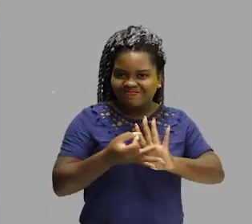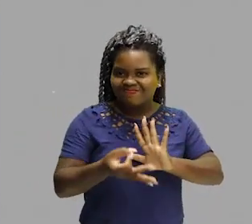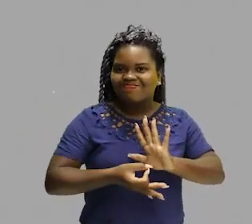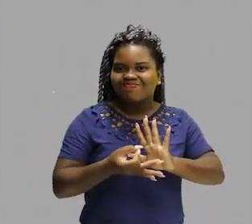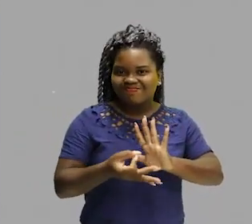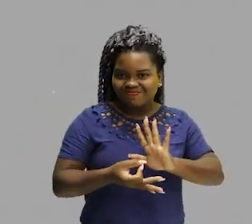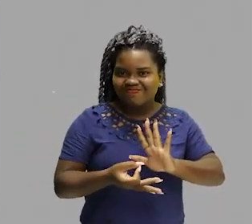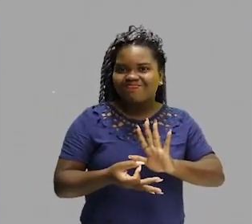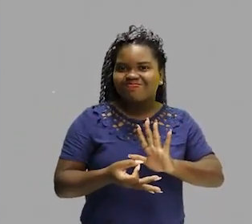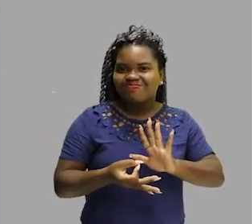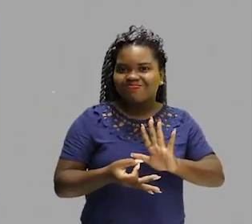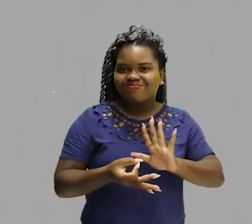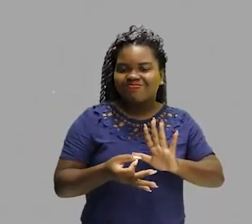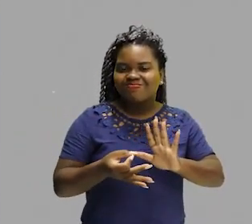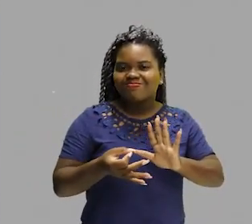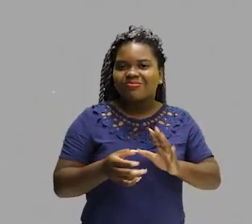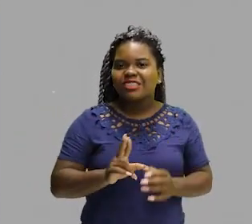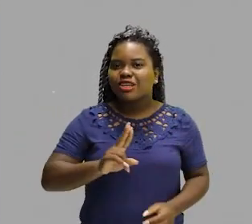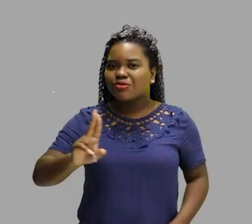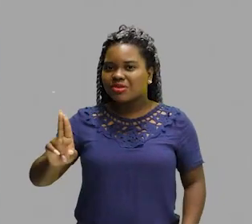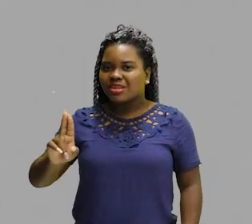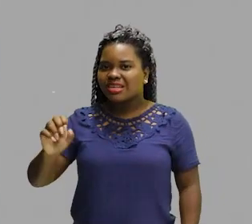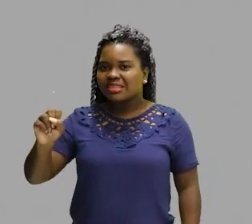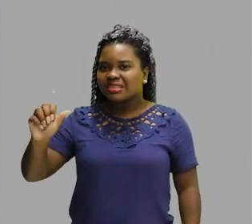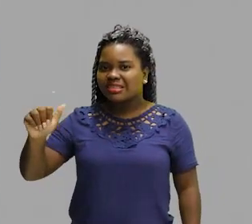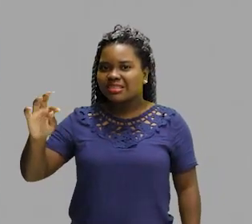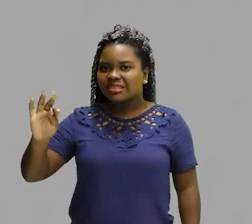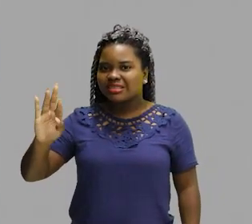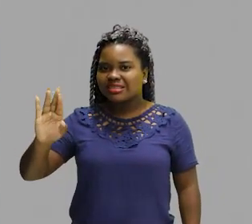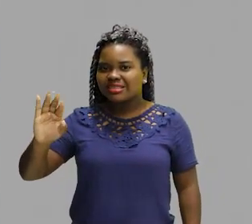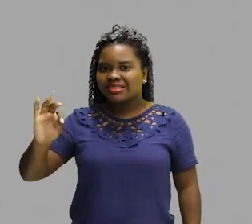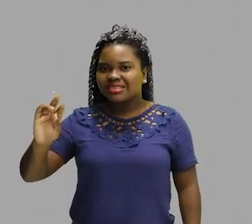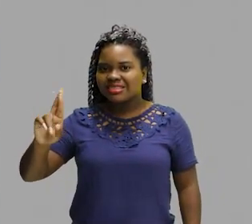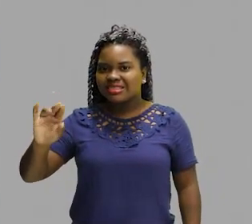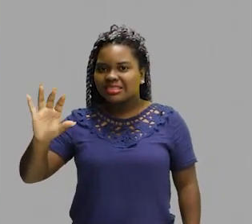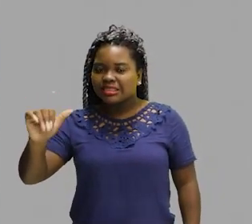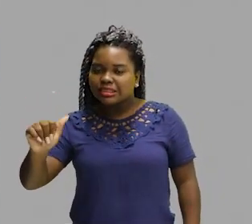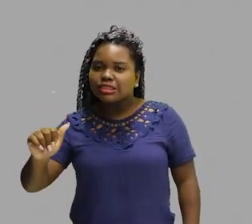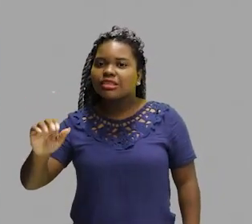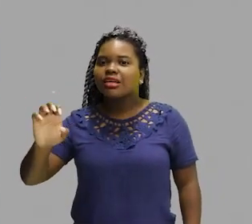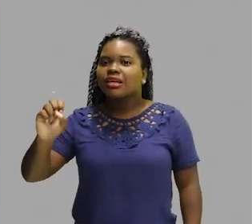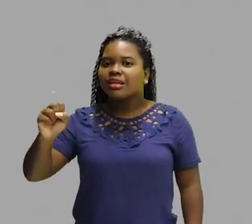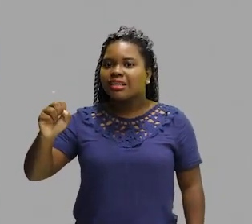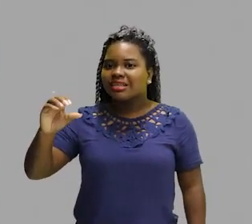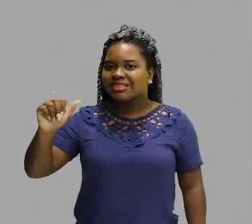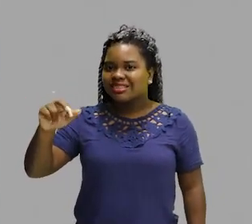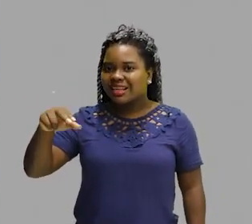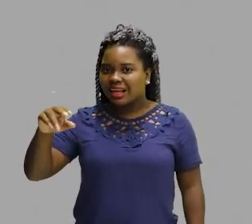cantiga satírica, né? No caso, a de escárnio. E maldizer,